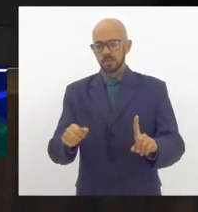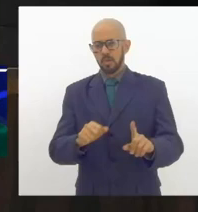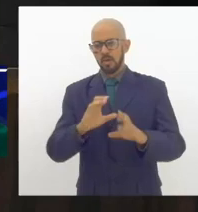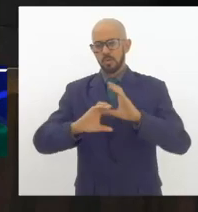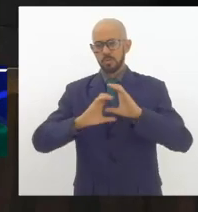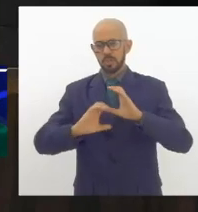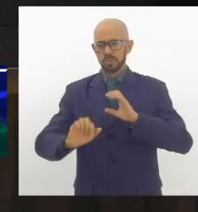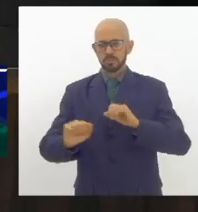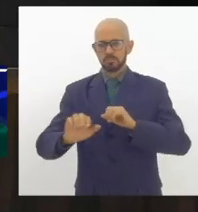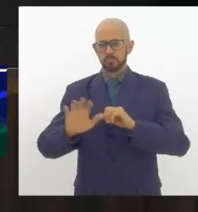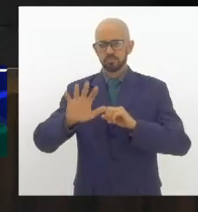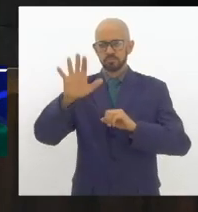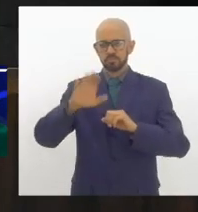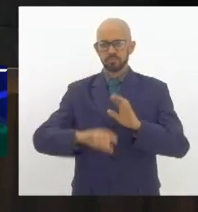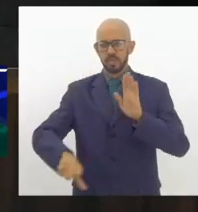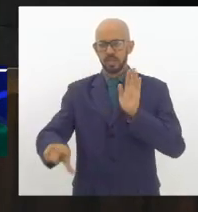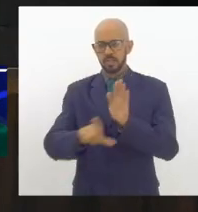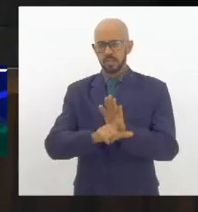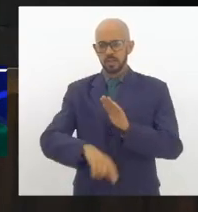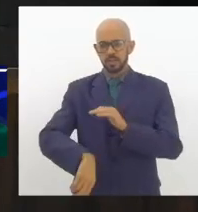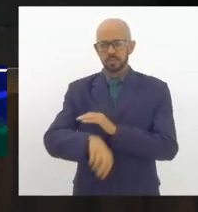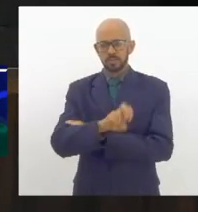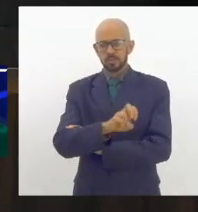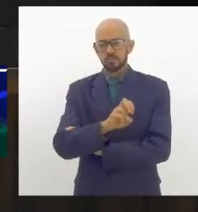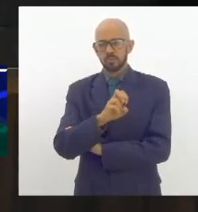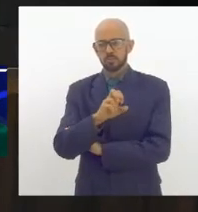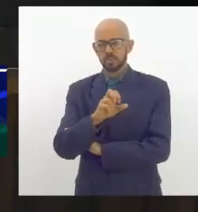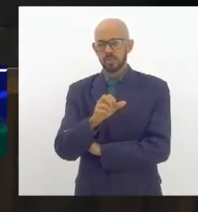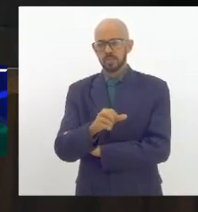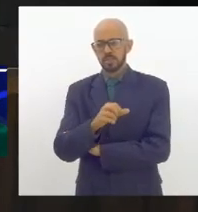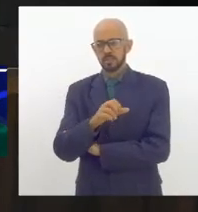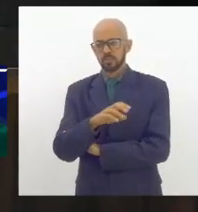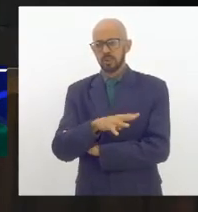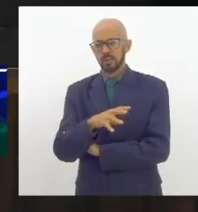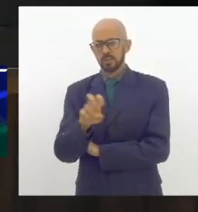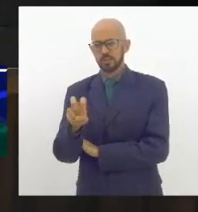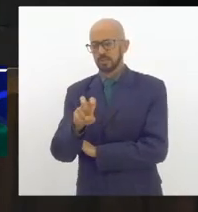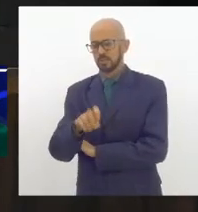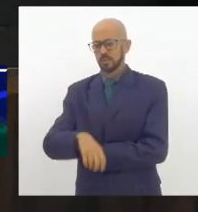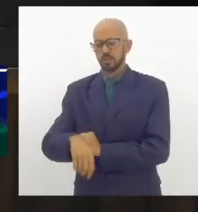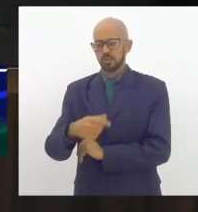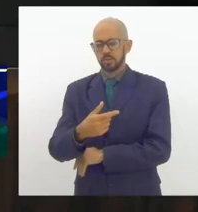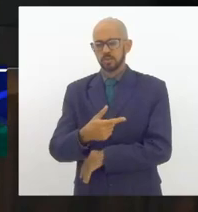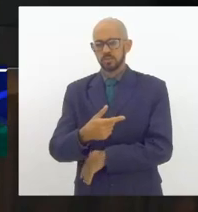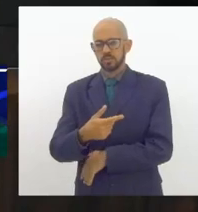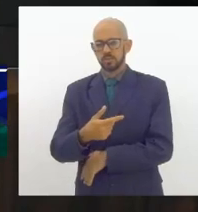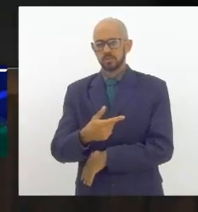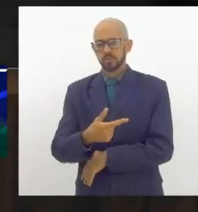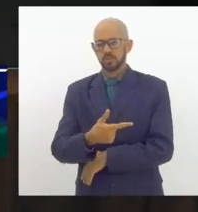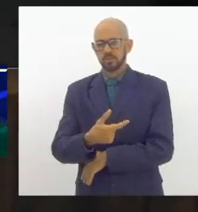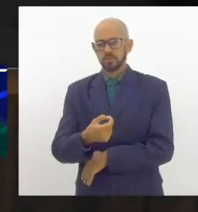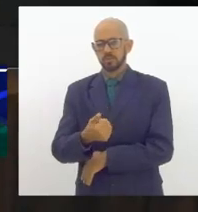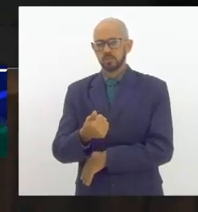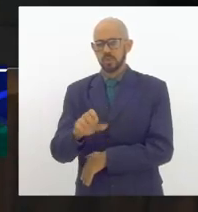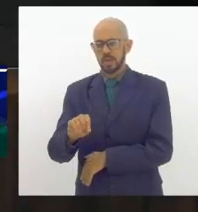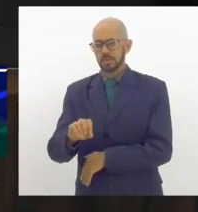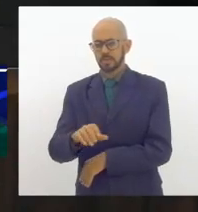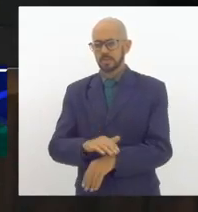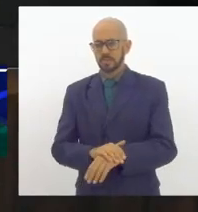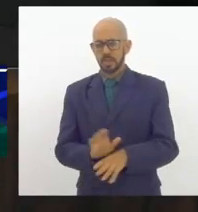do Rio de Janeiro consolidado pela lei nº 5.645 de Seis de Janeiro 2010 Enem de pareceres das comissões